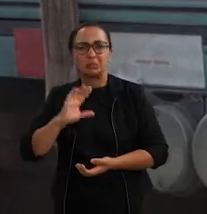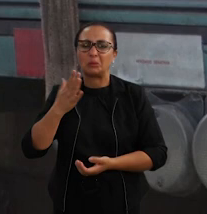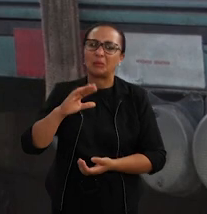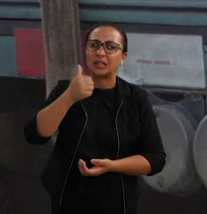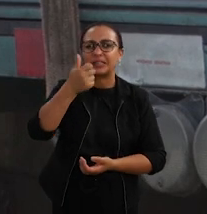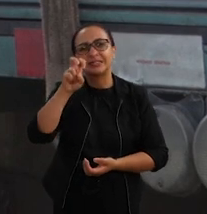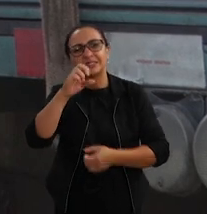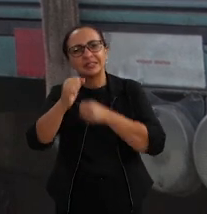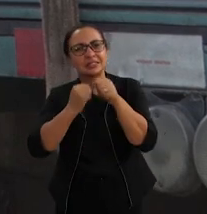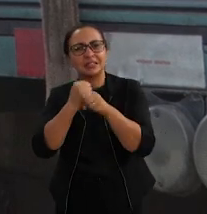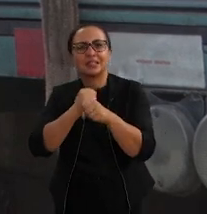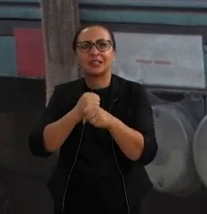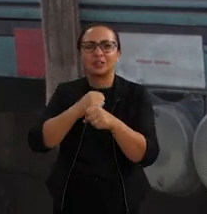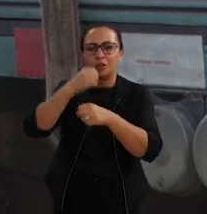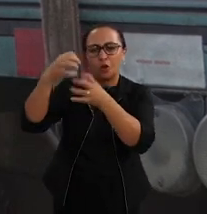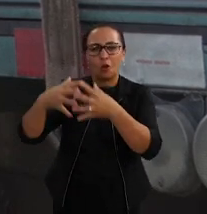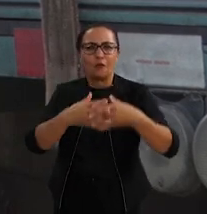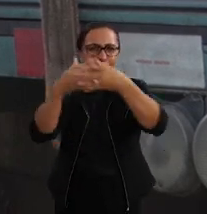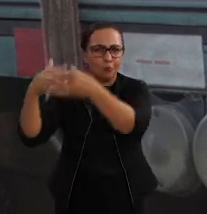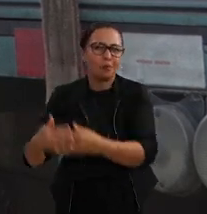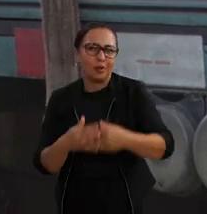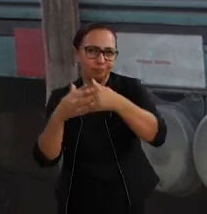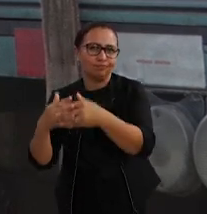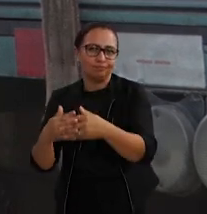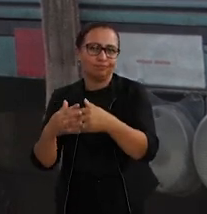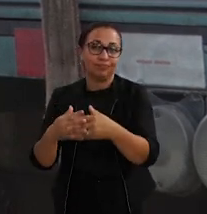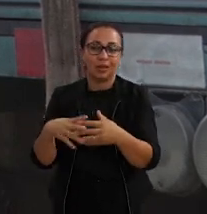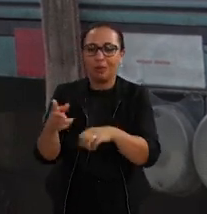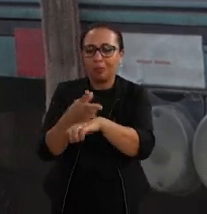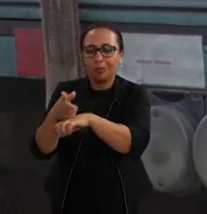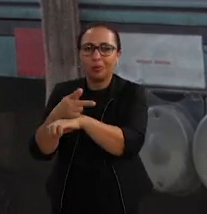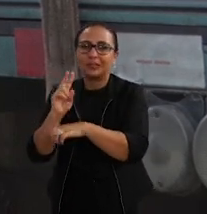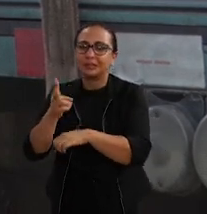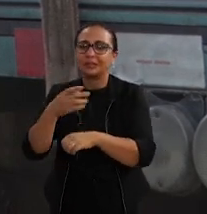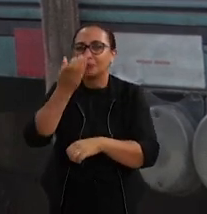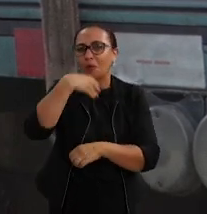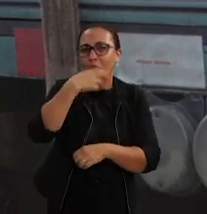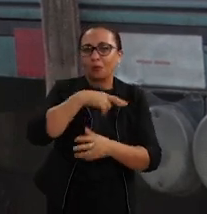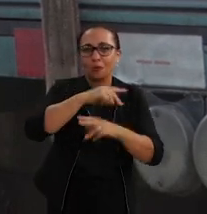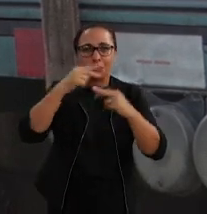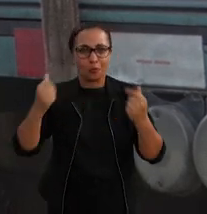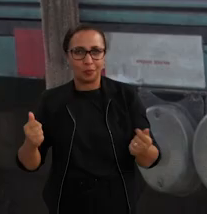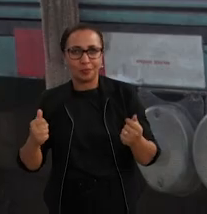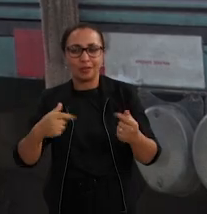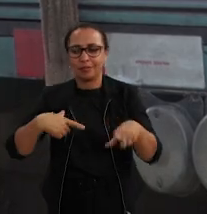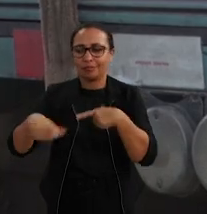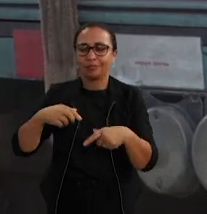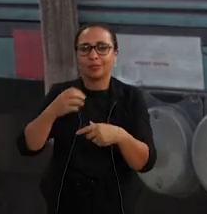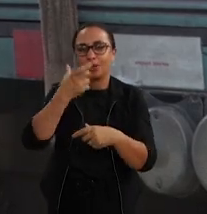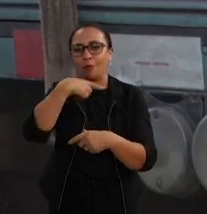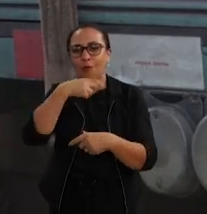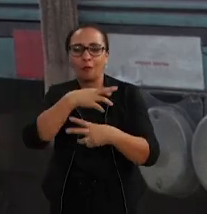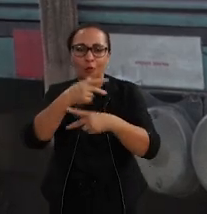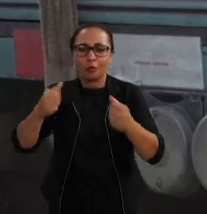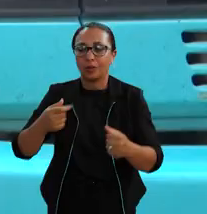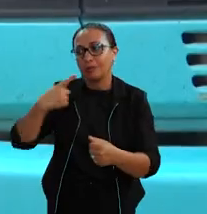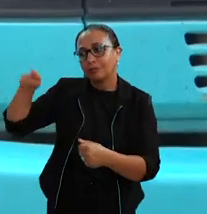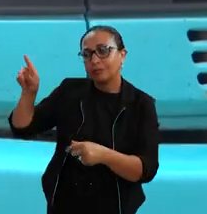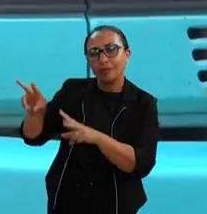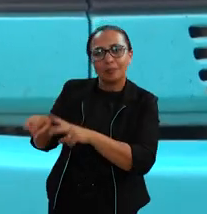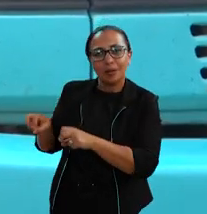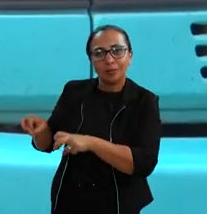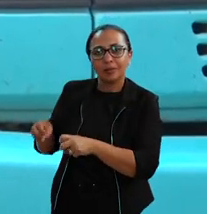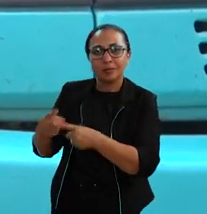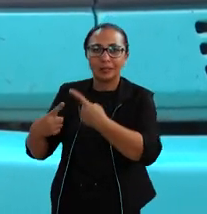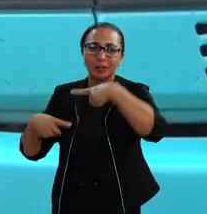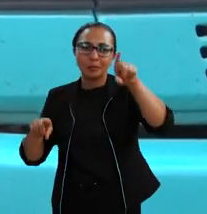Tem uns 15 anos que rodo de caminhão, entendeu? Sempre buscando fruta, trabalhando com fruta, vou para a roça.